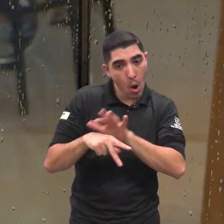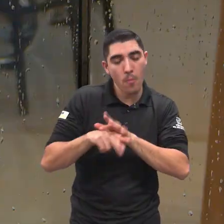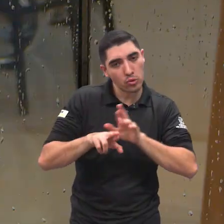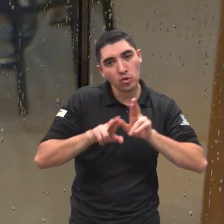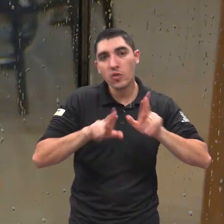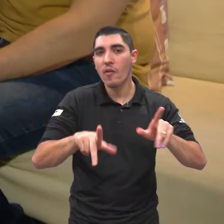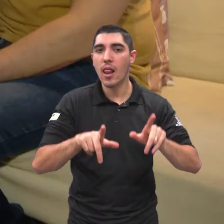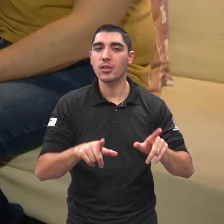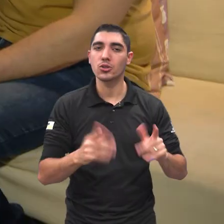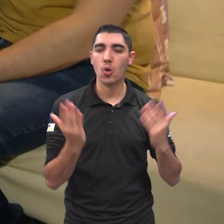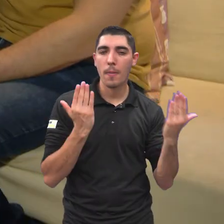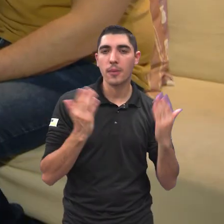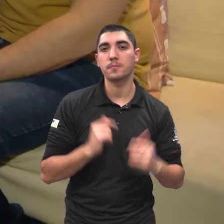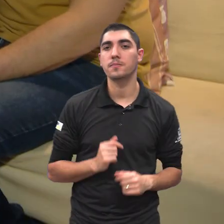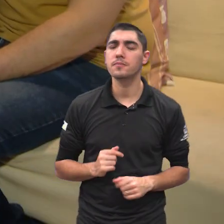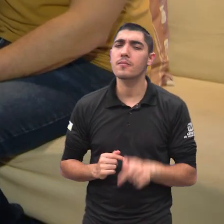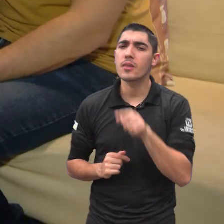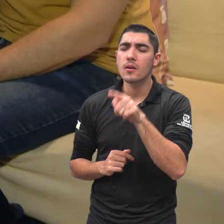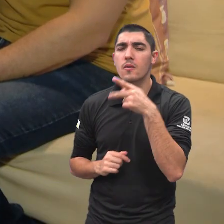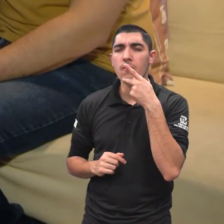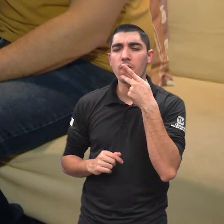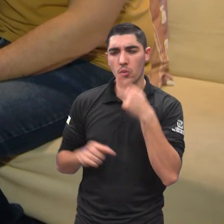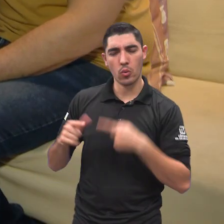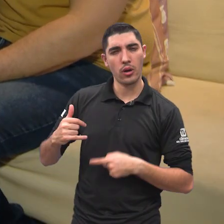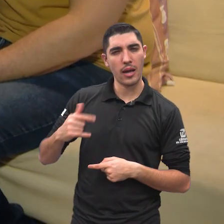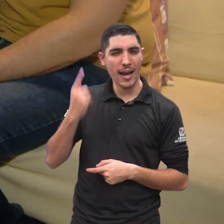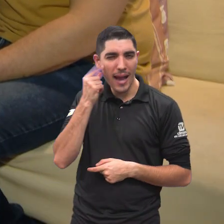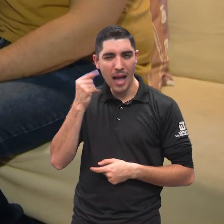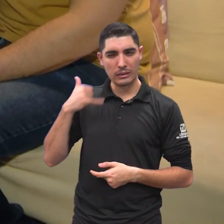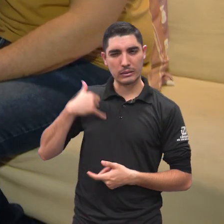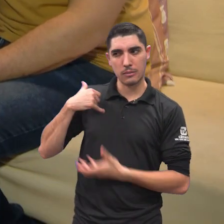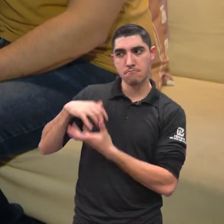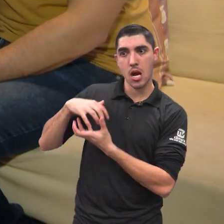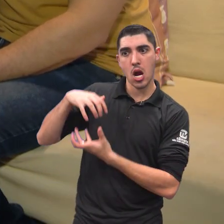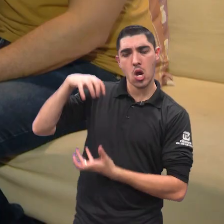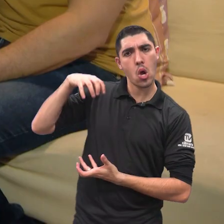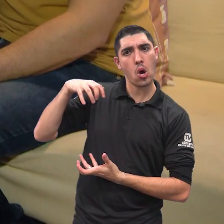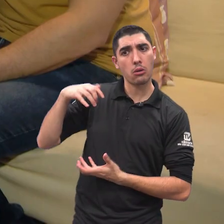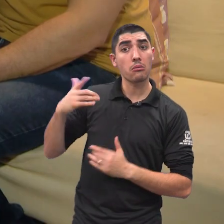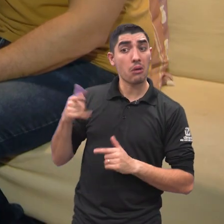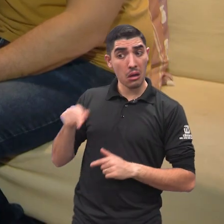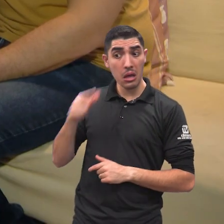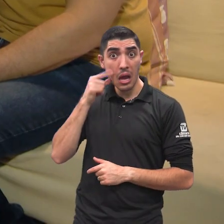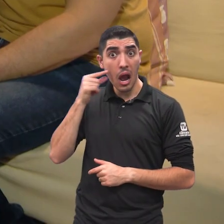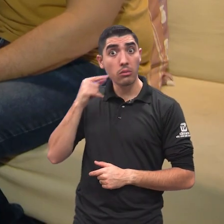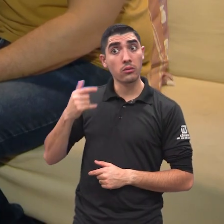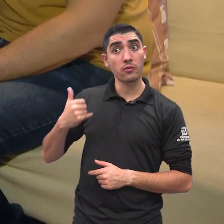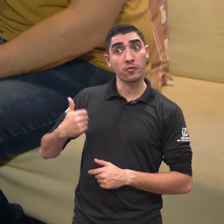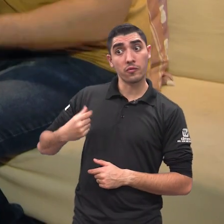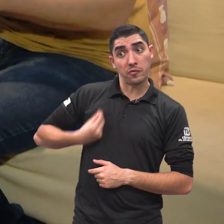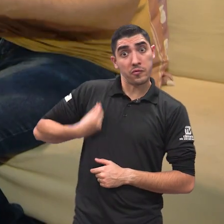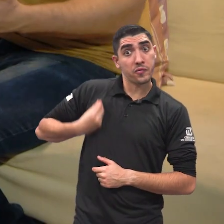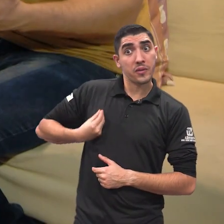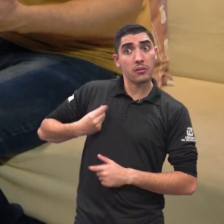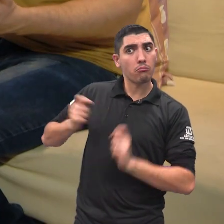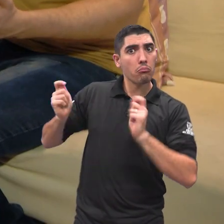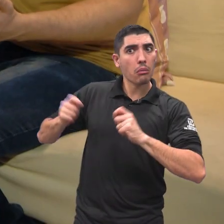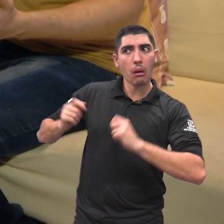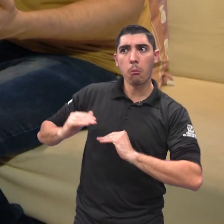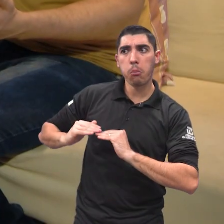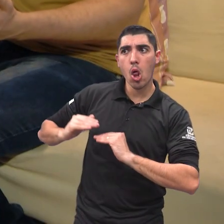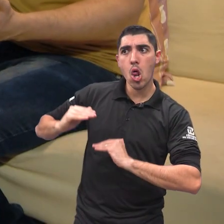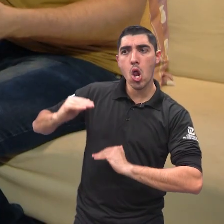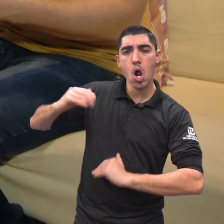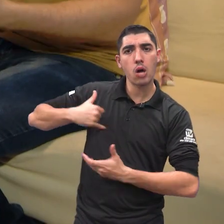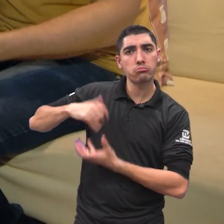proporção também. Eu quero pegar carona nisso que você falou da expectativa de vida, né? Porque você falou, os gatos estão vivendo mais, assim como os cães estão